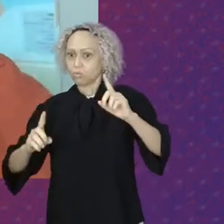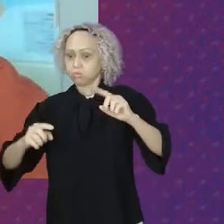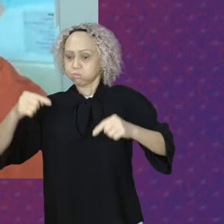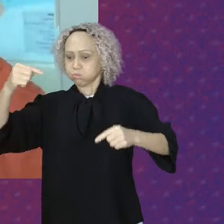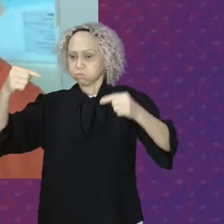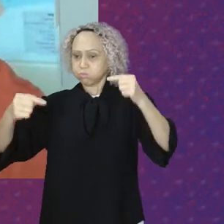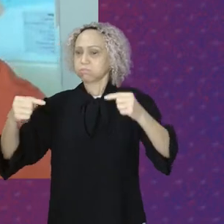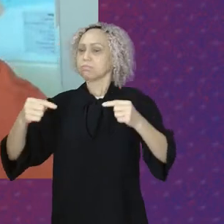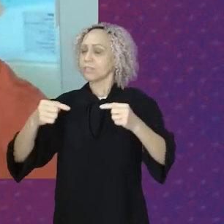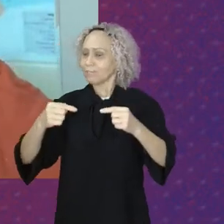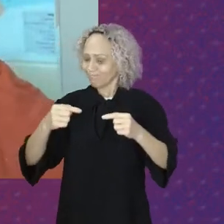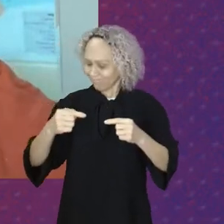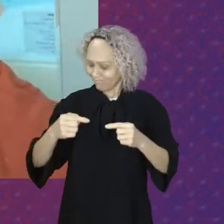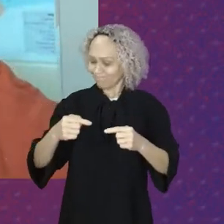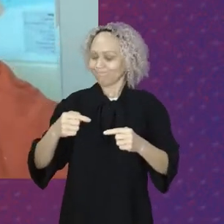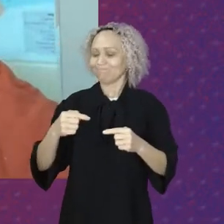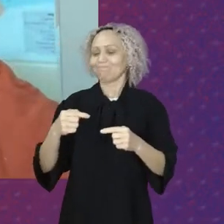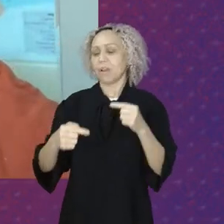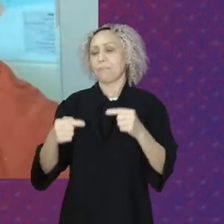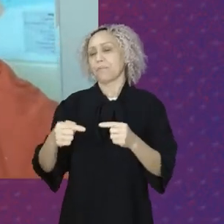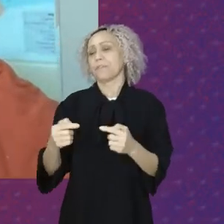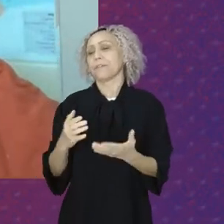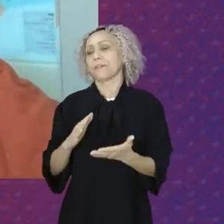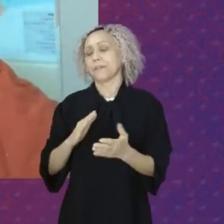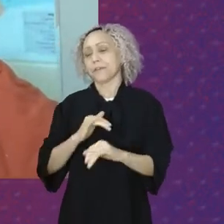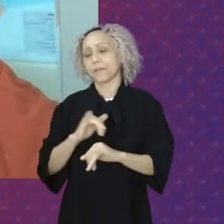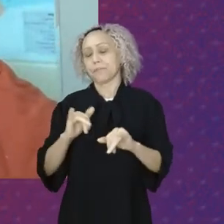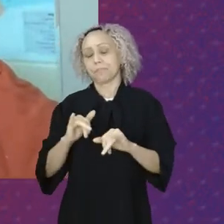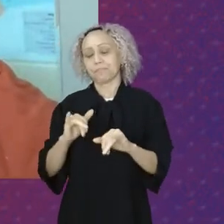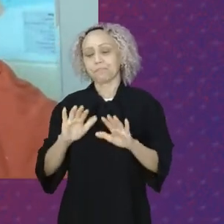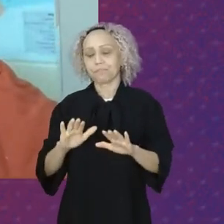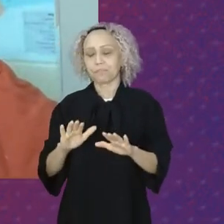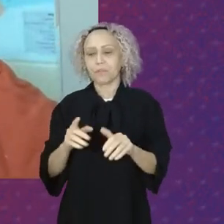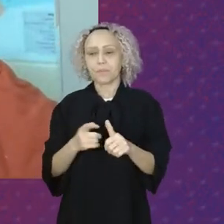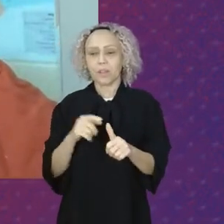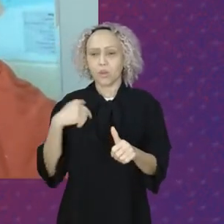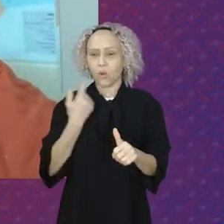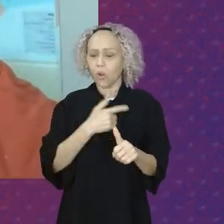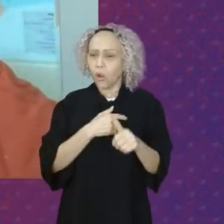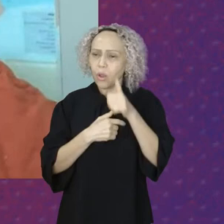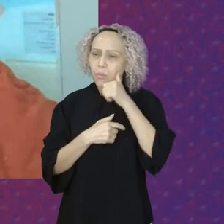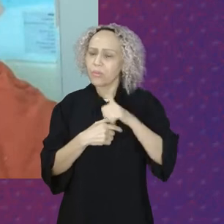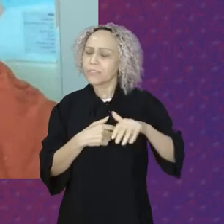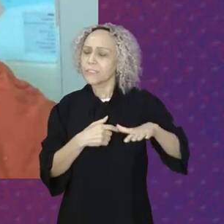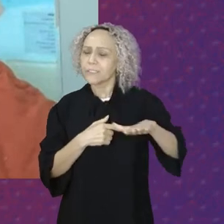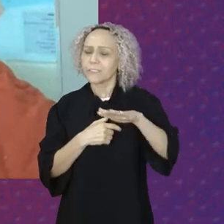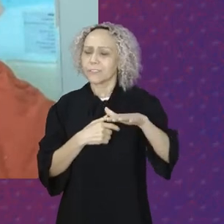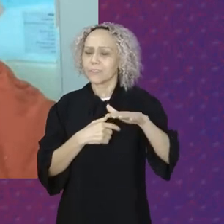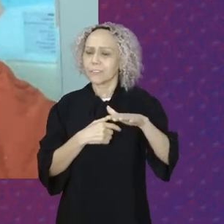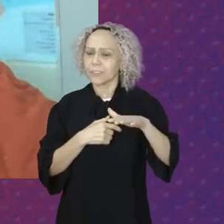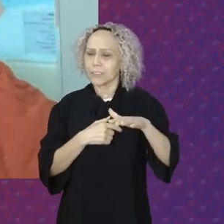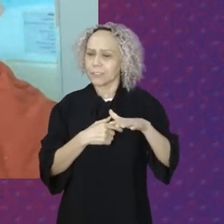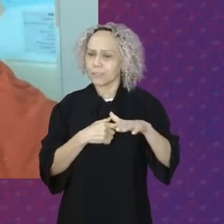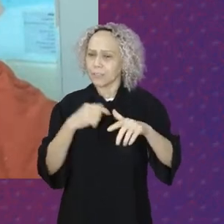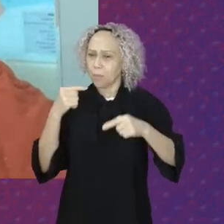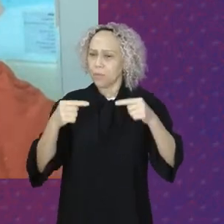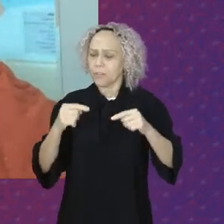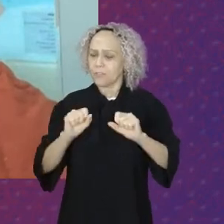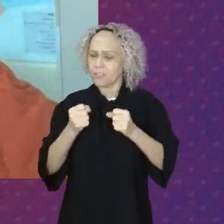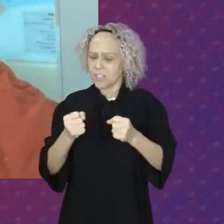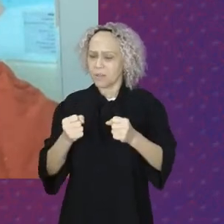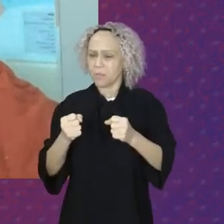a gente, naturalmente, fazendo política, nós lutamos por uma sociedade com igualdade e com